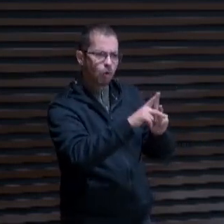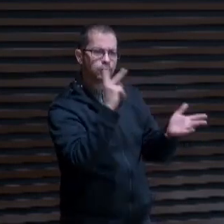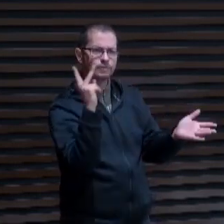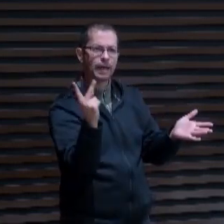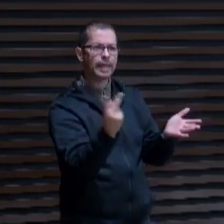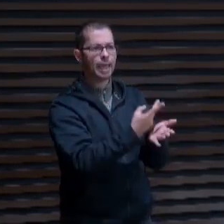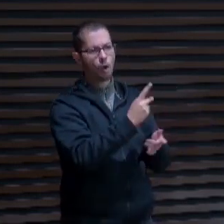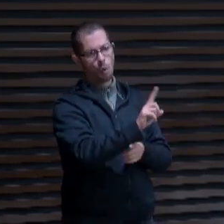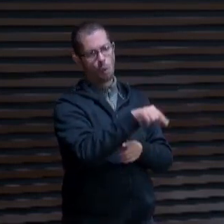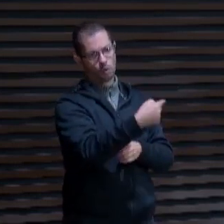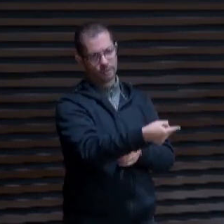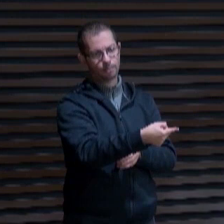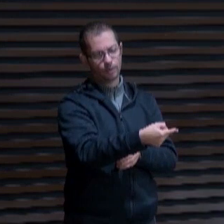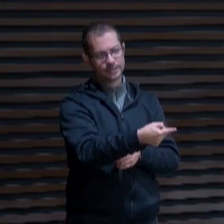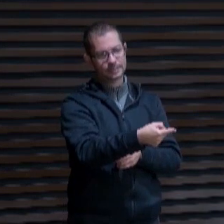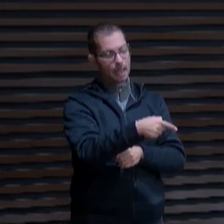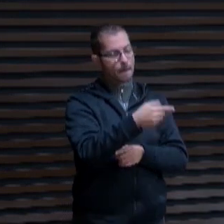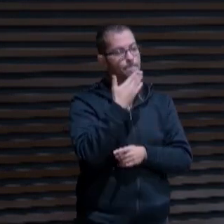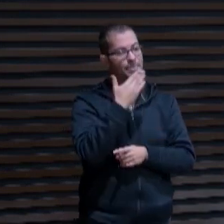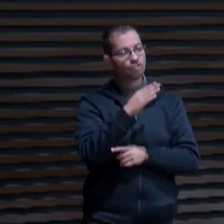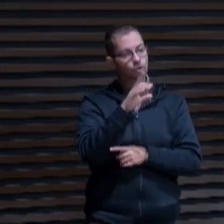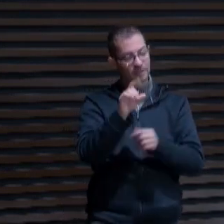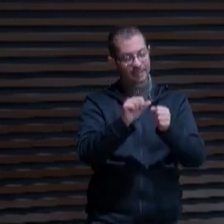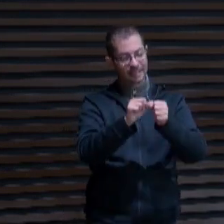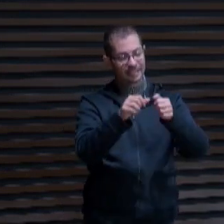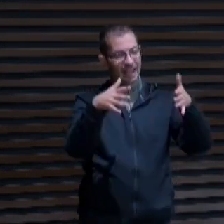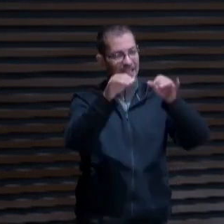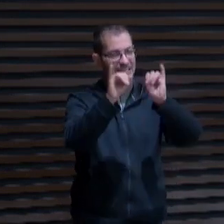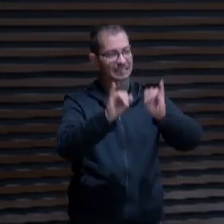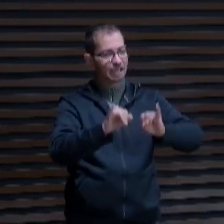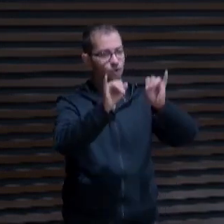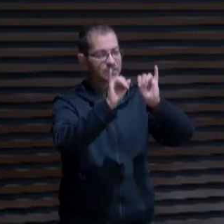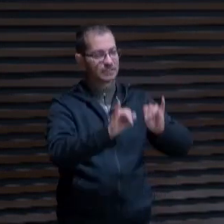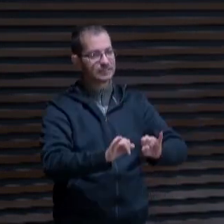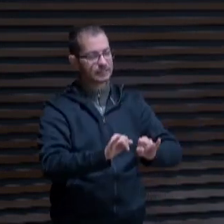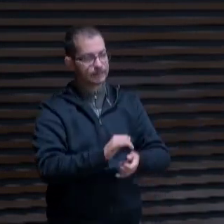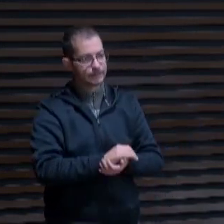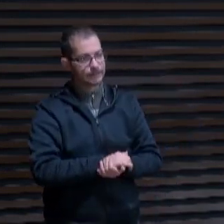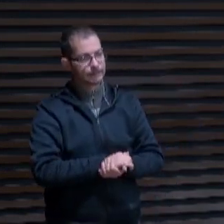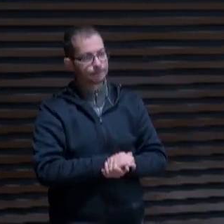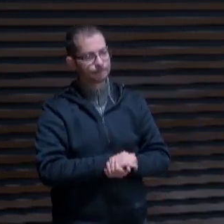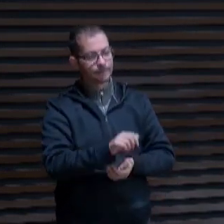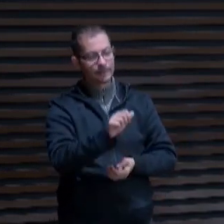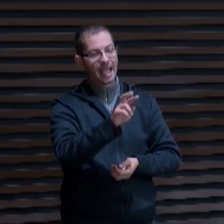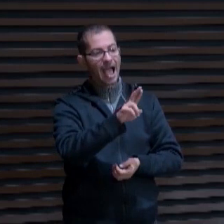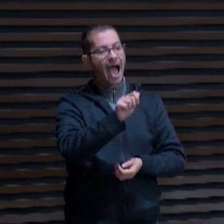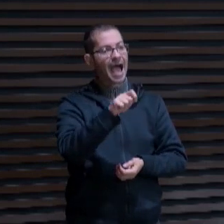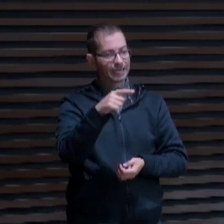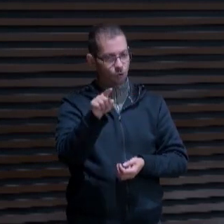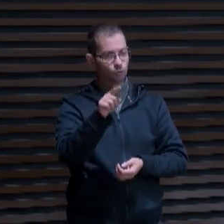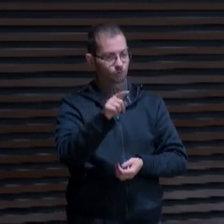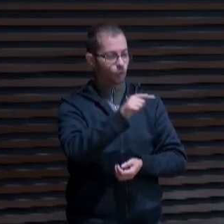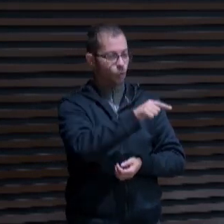fossem adiante deles. E aí, o que eles dizem para Arão? Arão, faça-nos deuses. Então